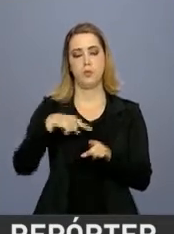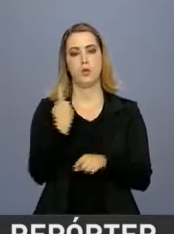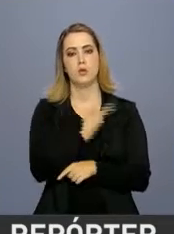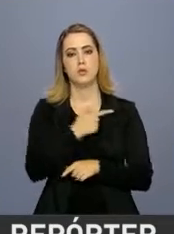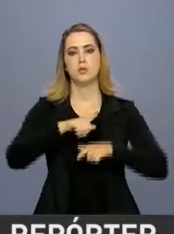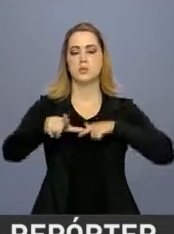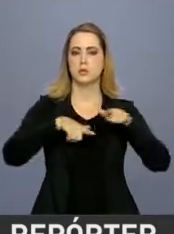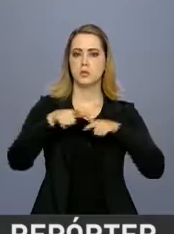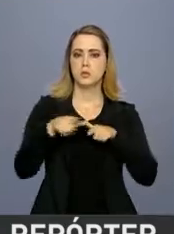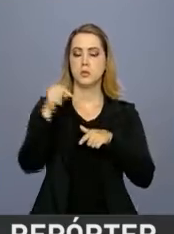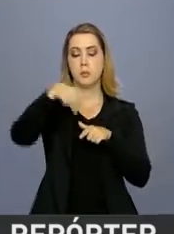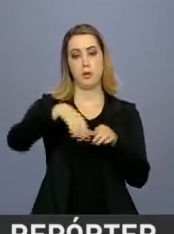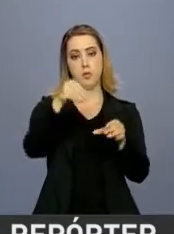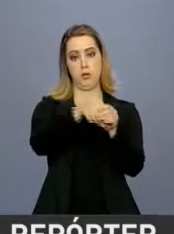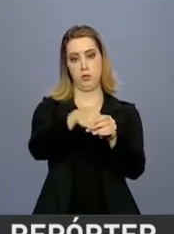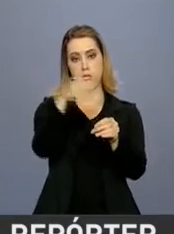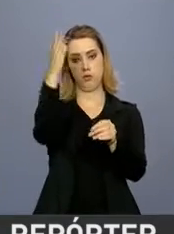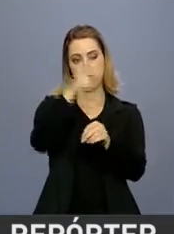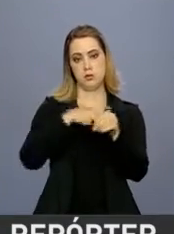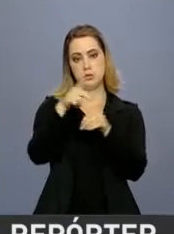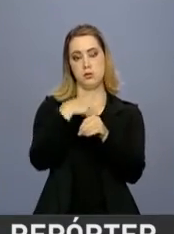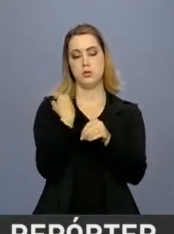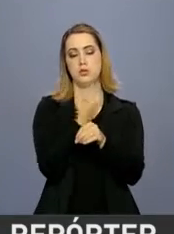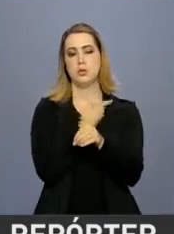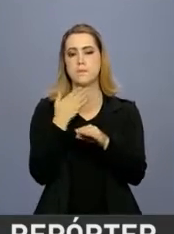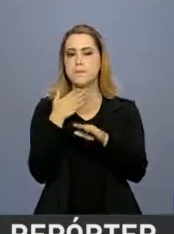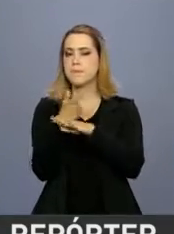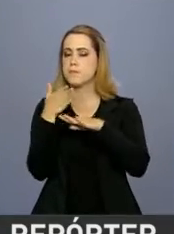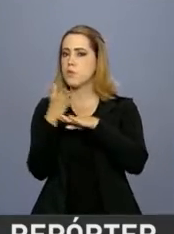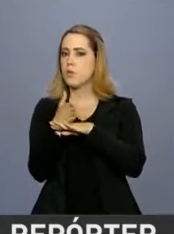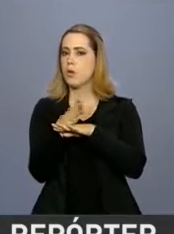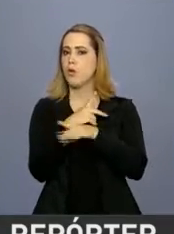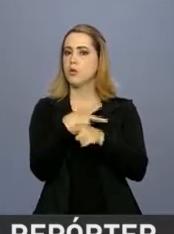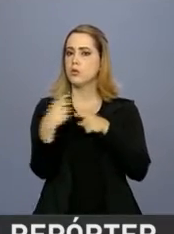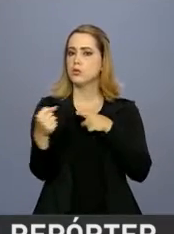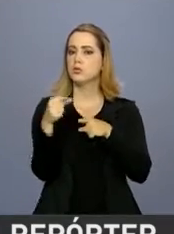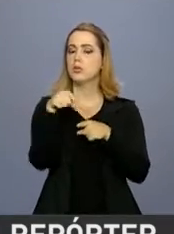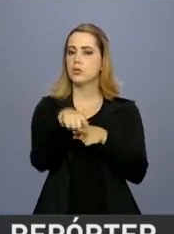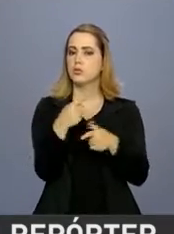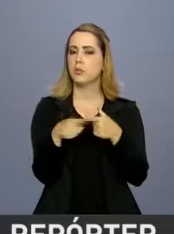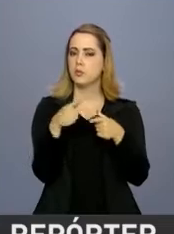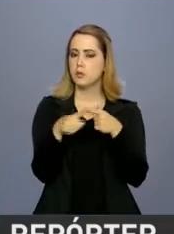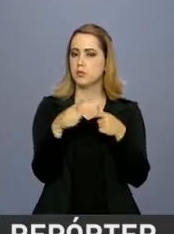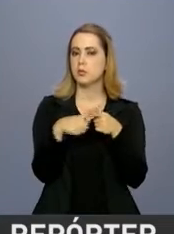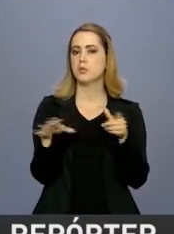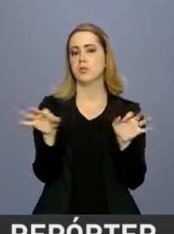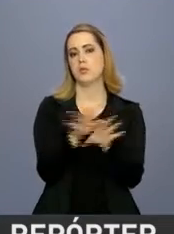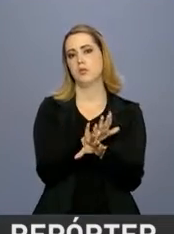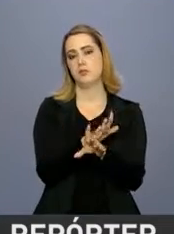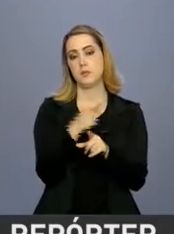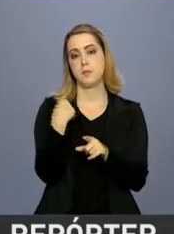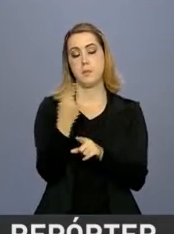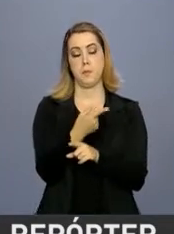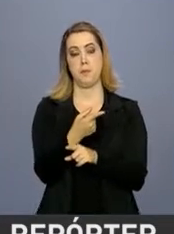internos no país, vamos atuar na procura de solução desses problemas,